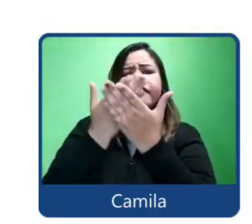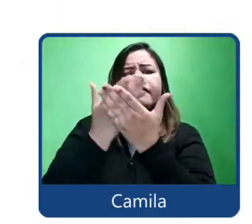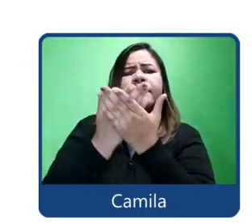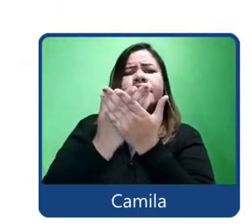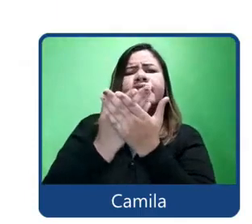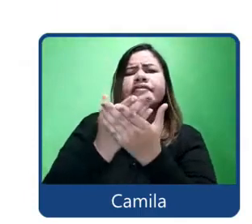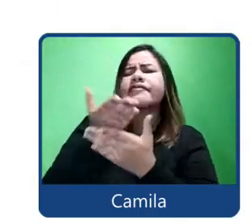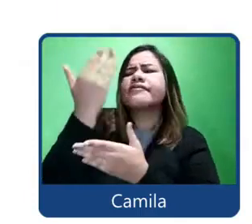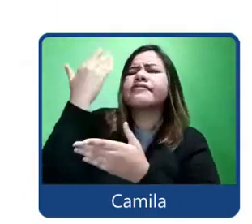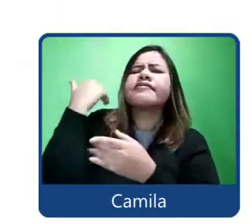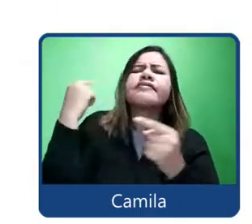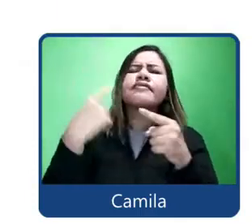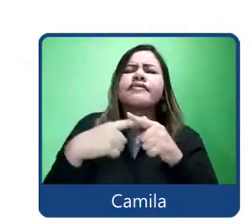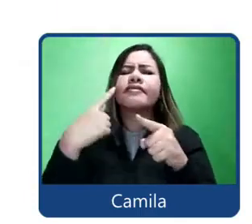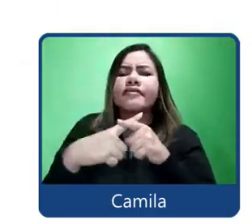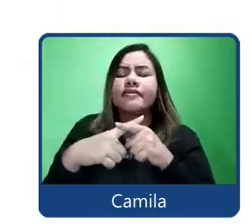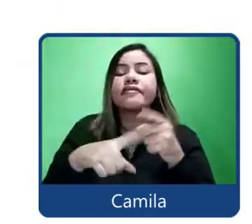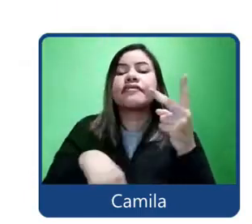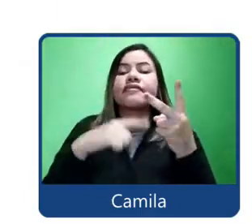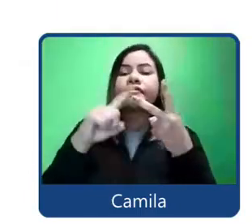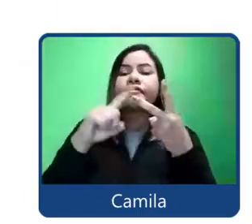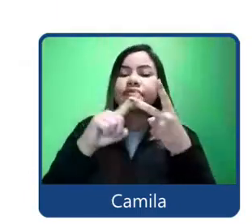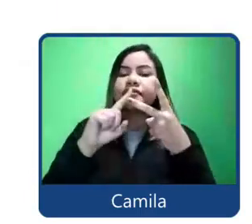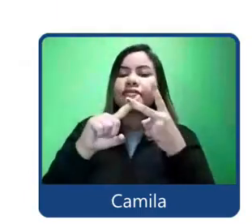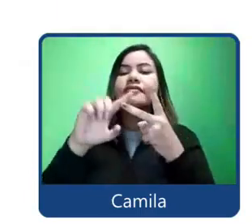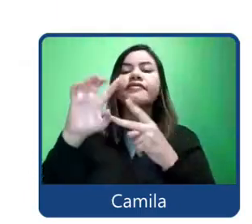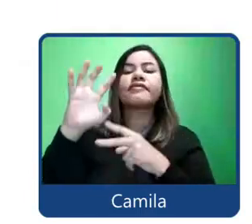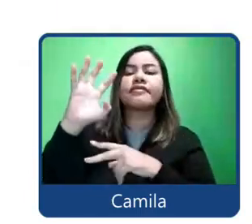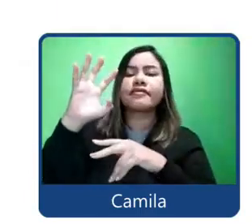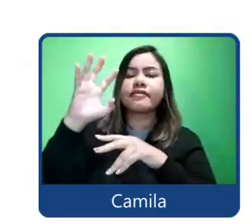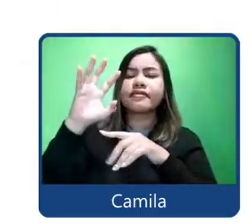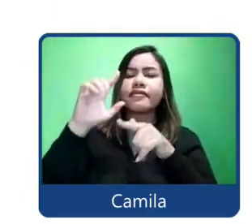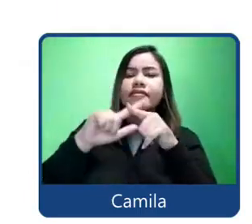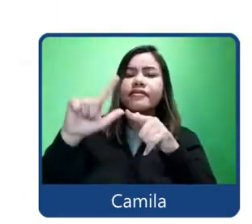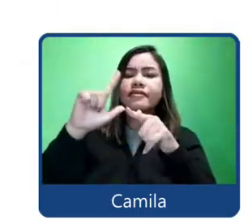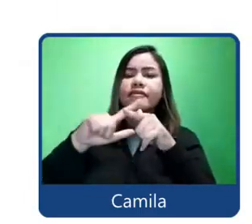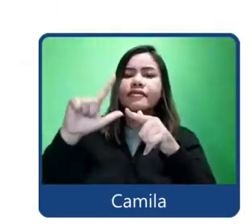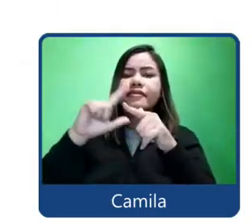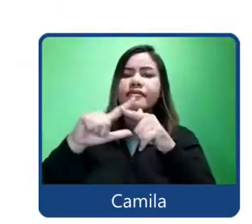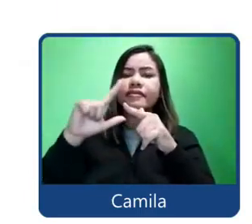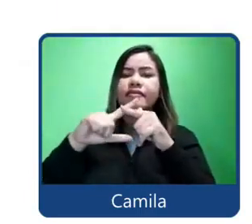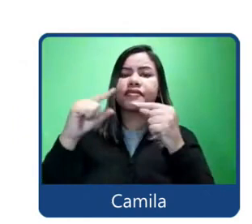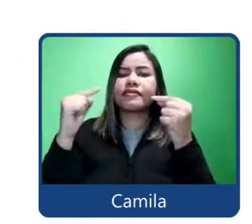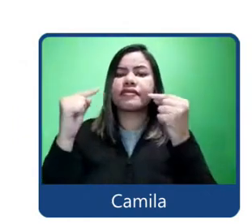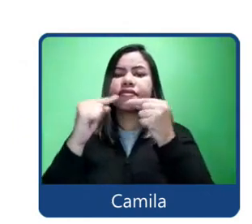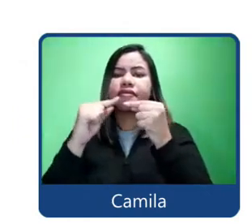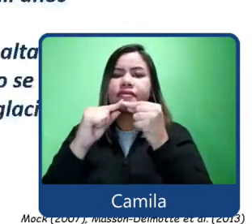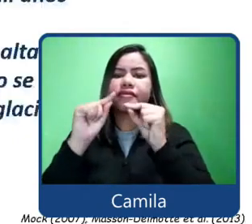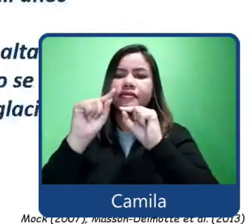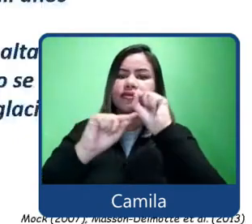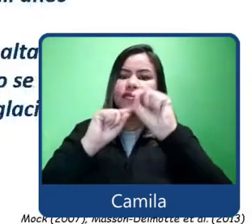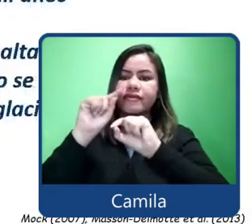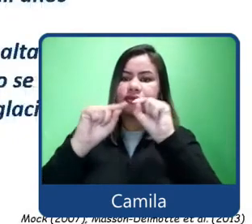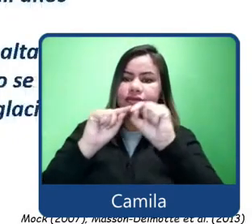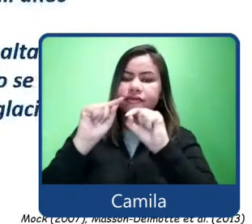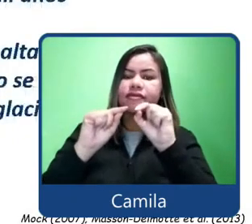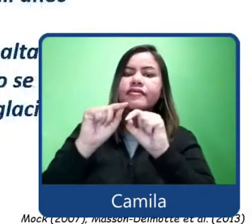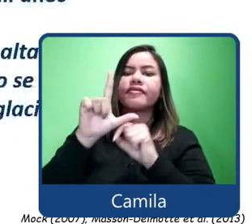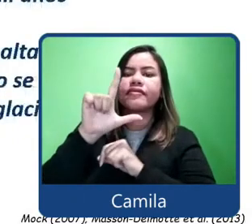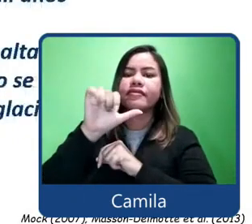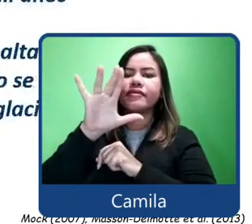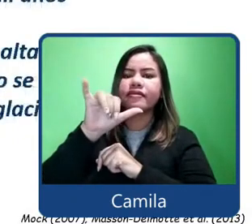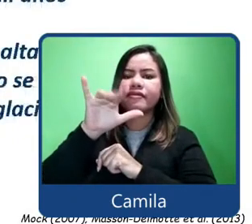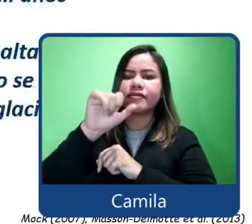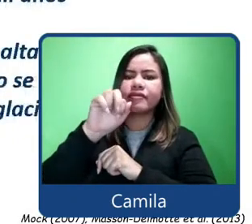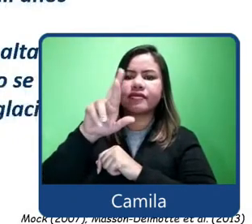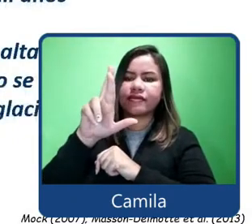segunda parte eu vou falar da crise climática na perspectiva dos limiares críticos do sistema climático. Muito bem.